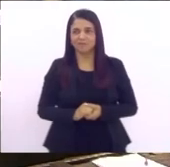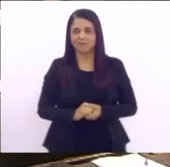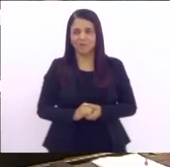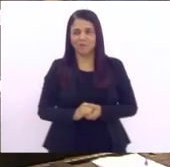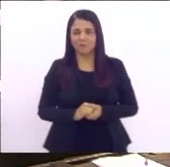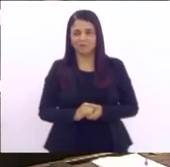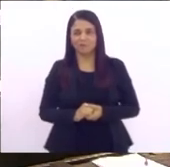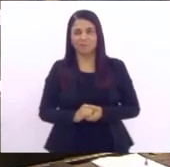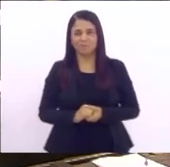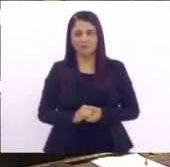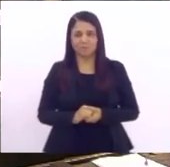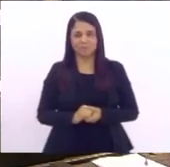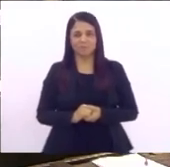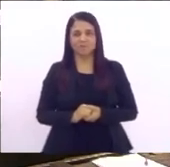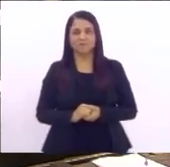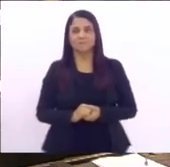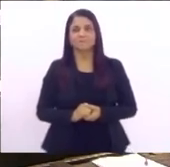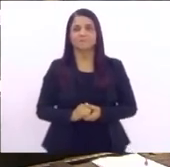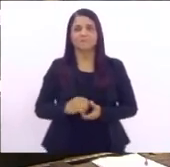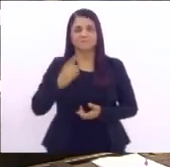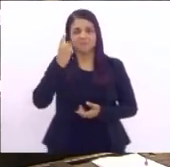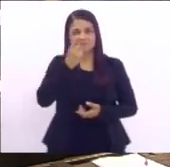Deputado Tande Vieira.